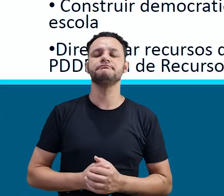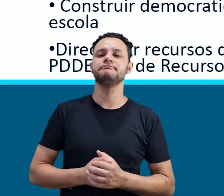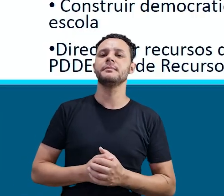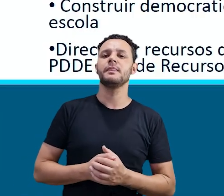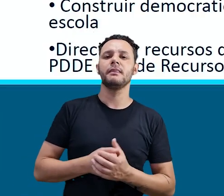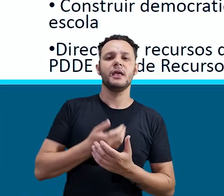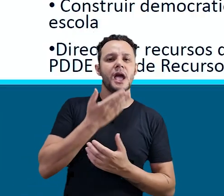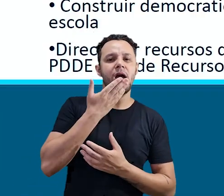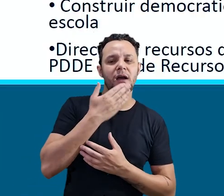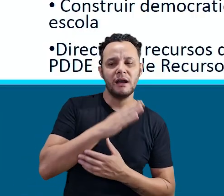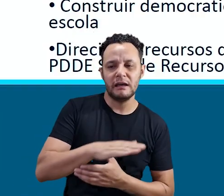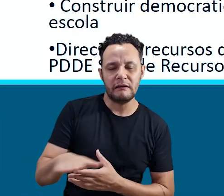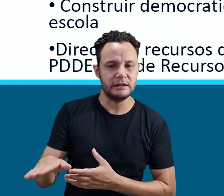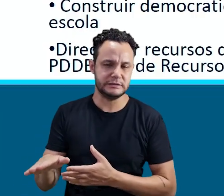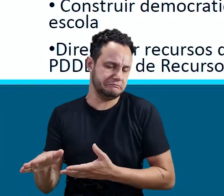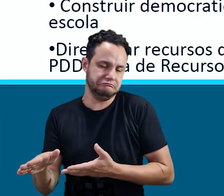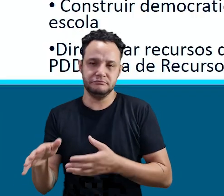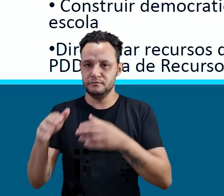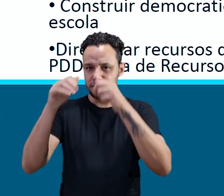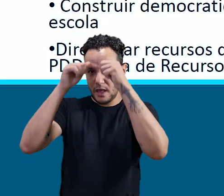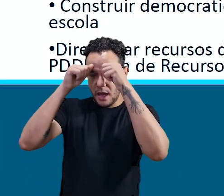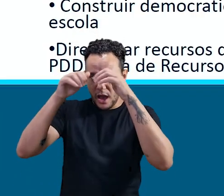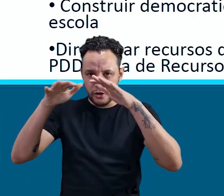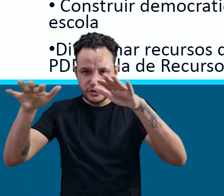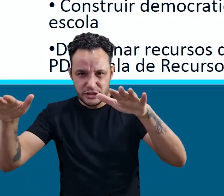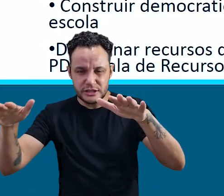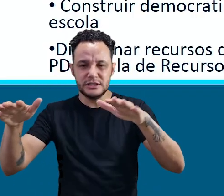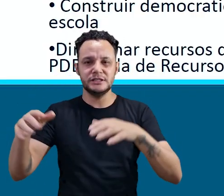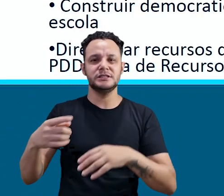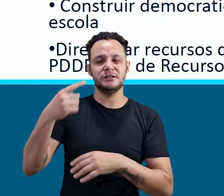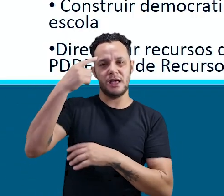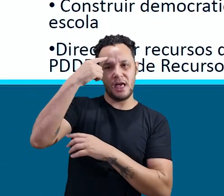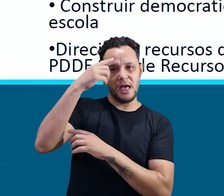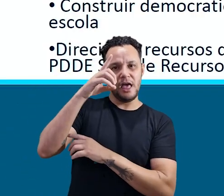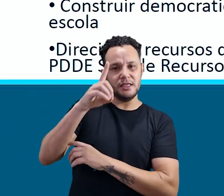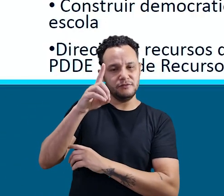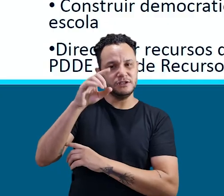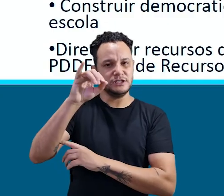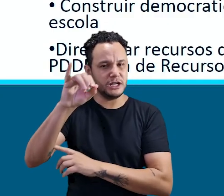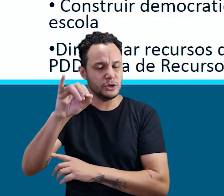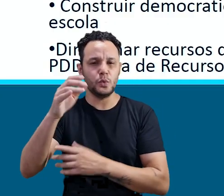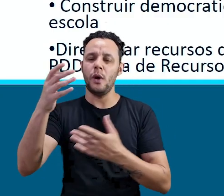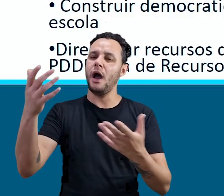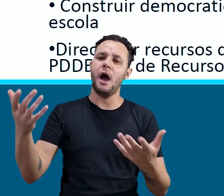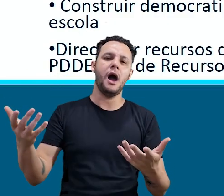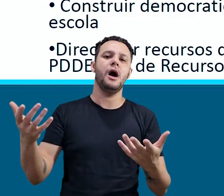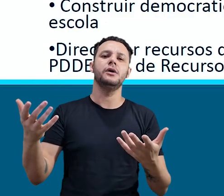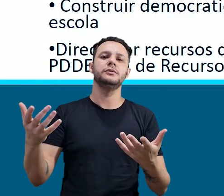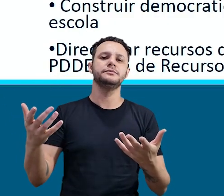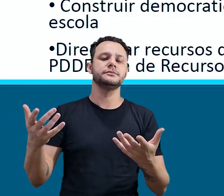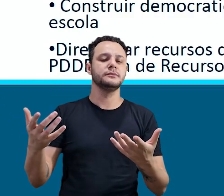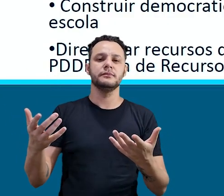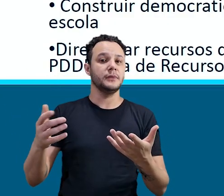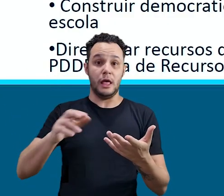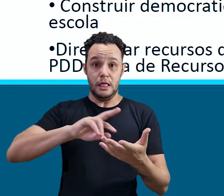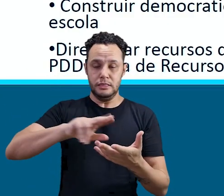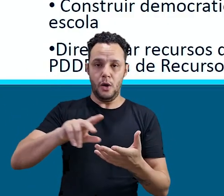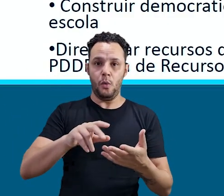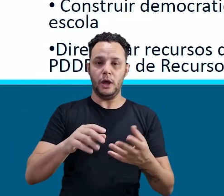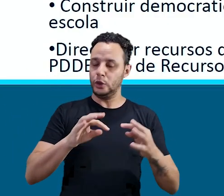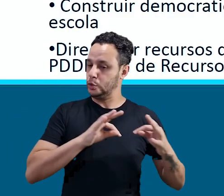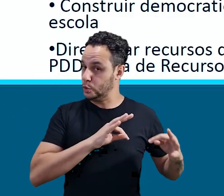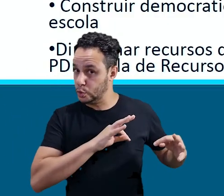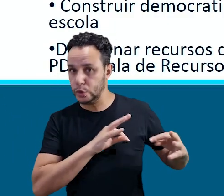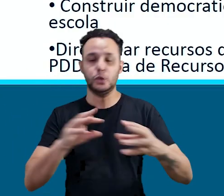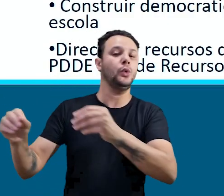quando eu tenho crianças, às vezes autistas, às vezes com deficiência intelectual, não quer dizer, isso